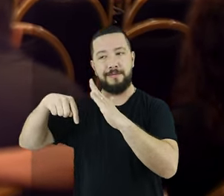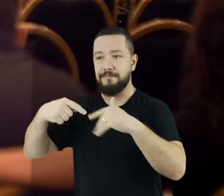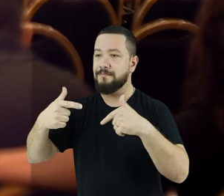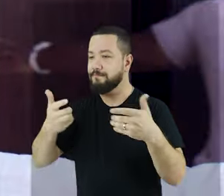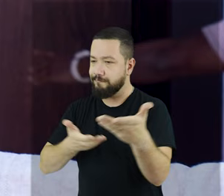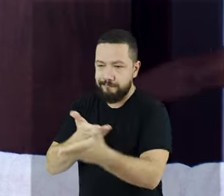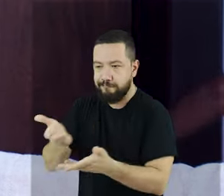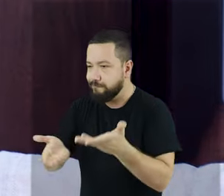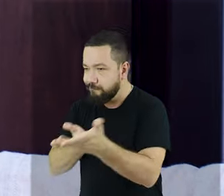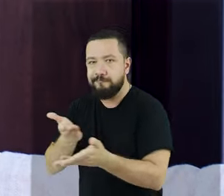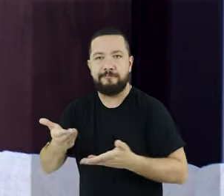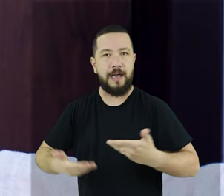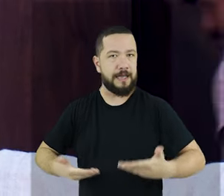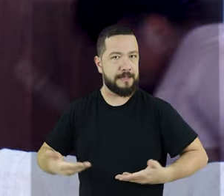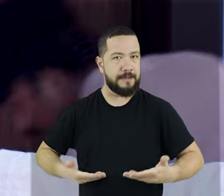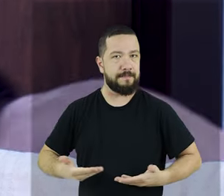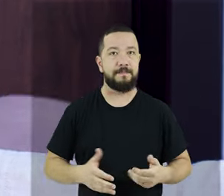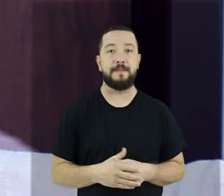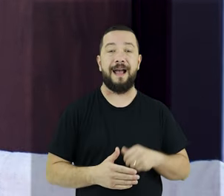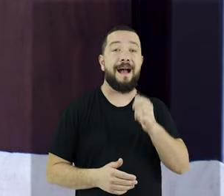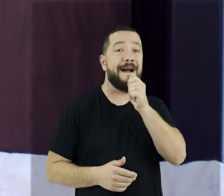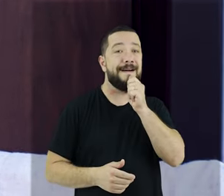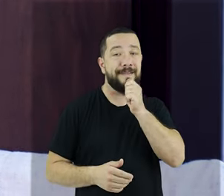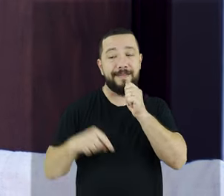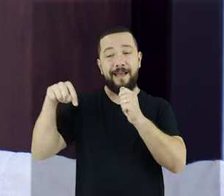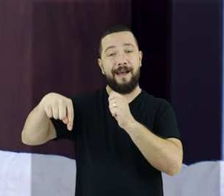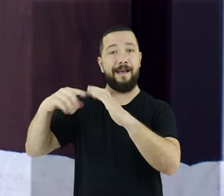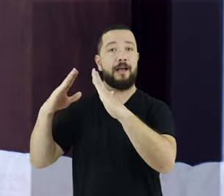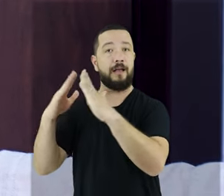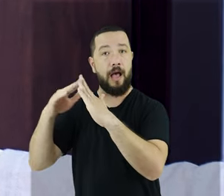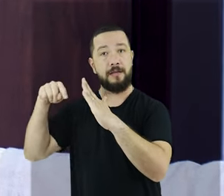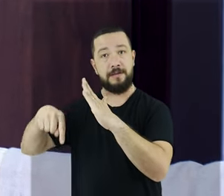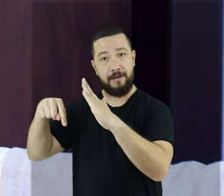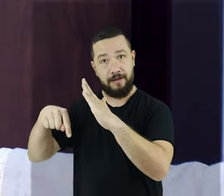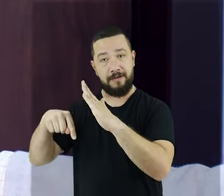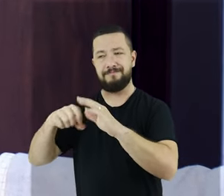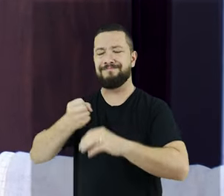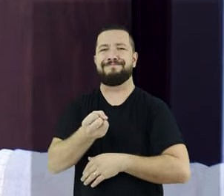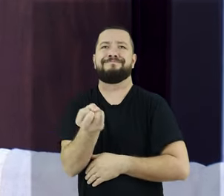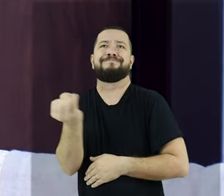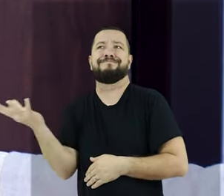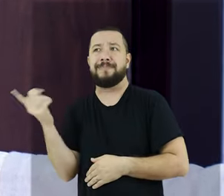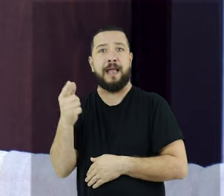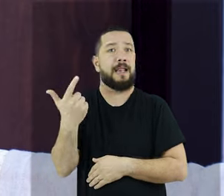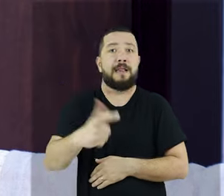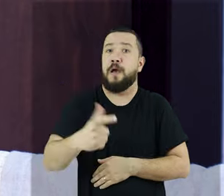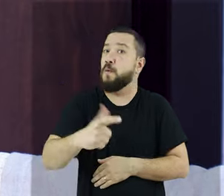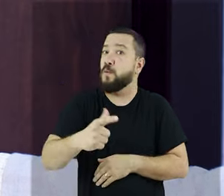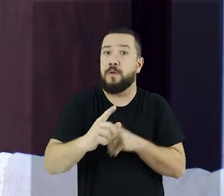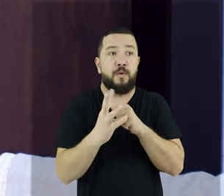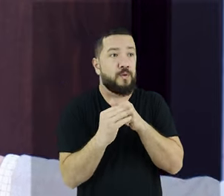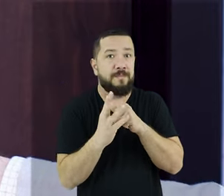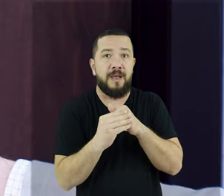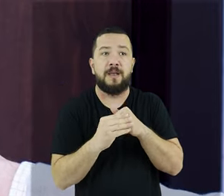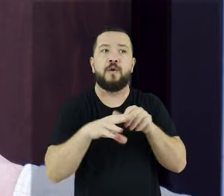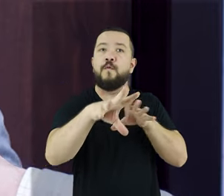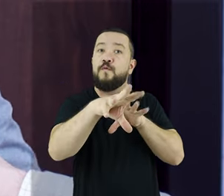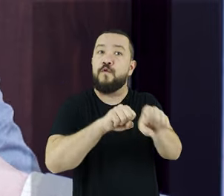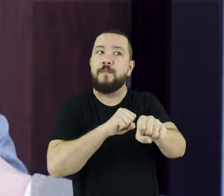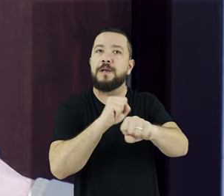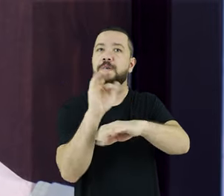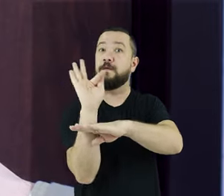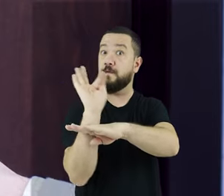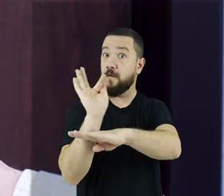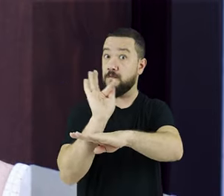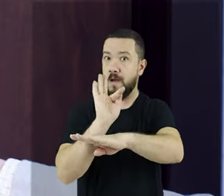seminário. Infelizmente, no campo doméstico, há muitas pessoas que não têm acesso à educação, não têm a possibilidade de